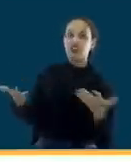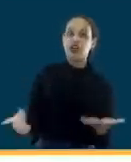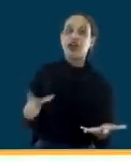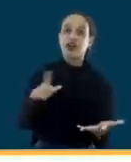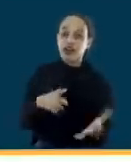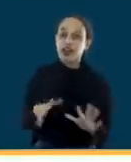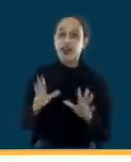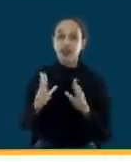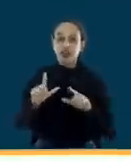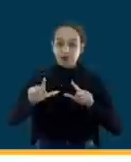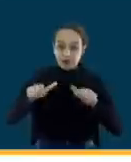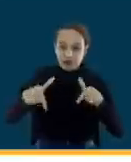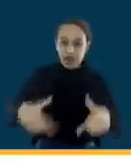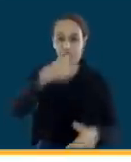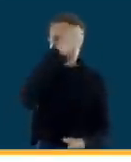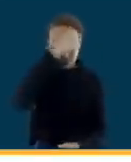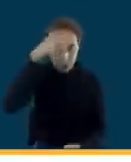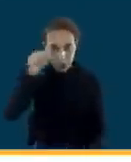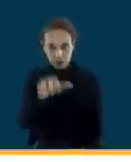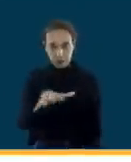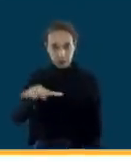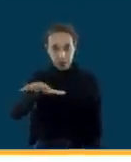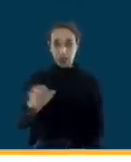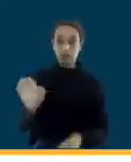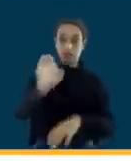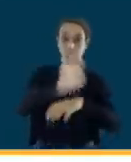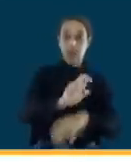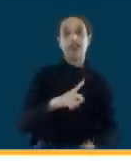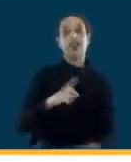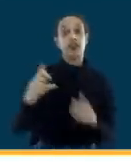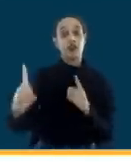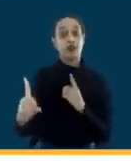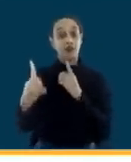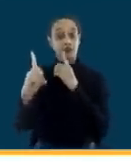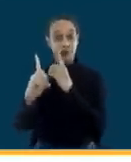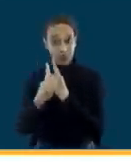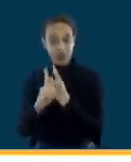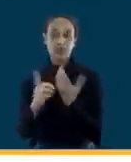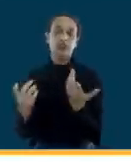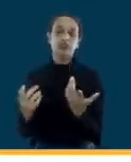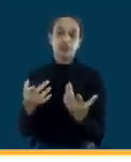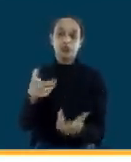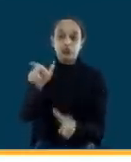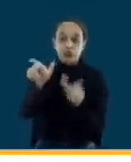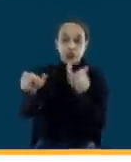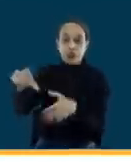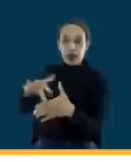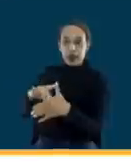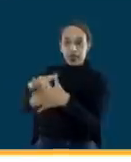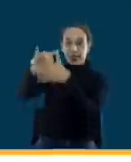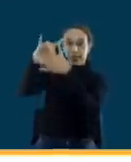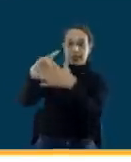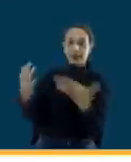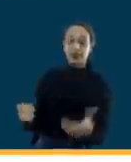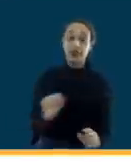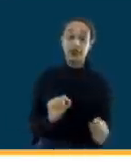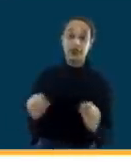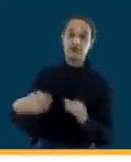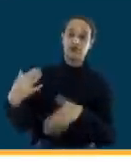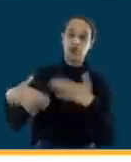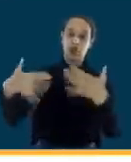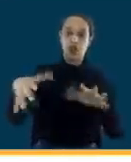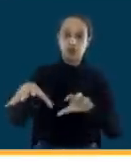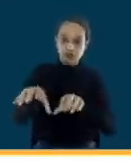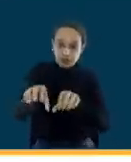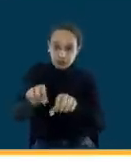tem encontrado com os agentes culturais da sua região, do seu estado. E esse, na verdade, é um processo de formação e de construção coletiva